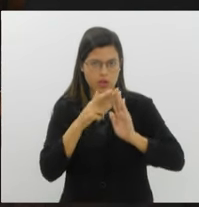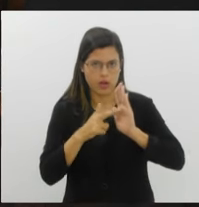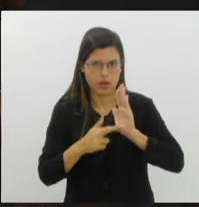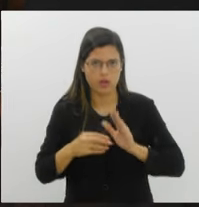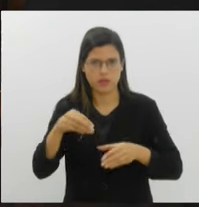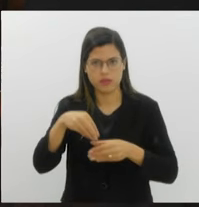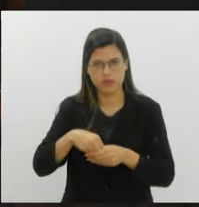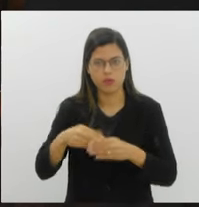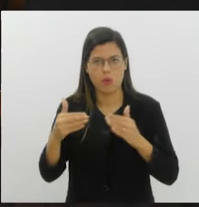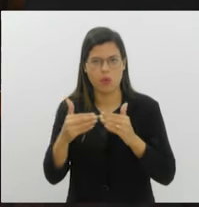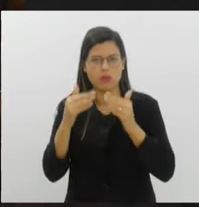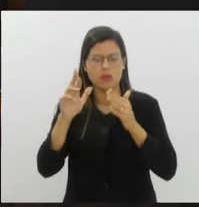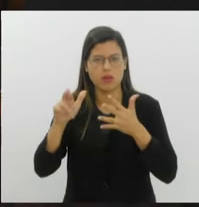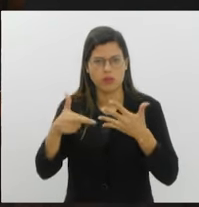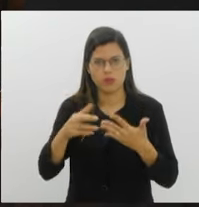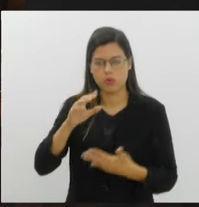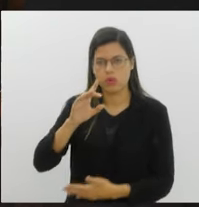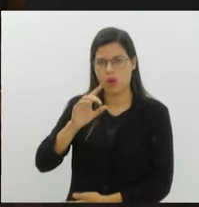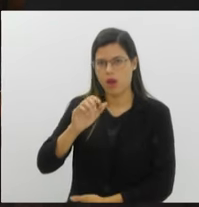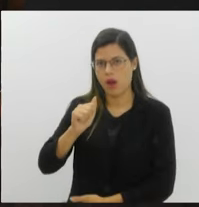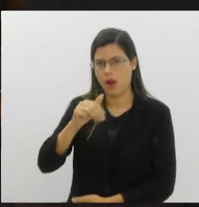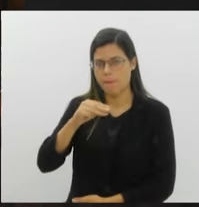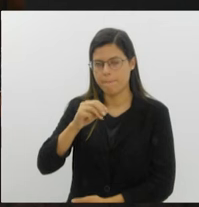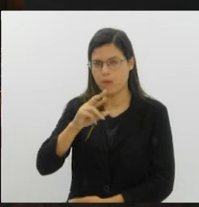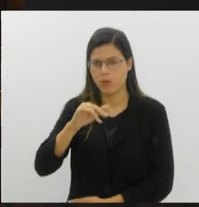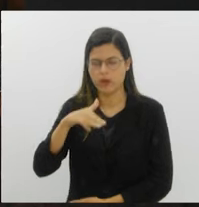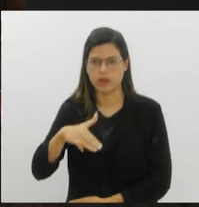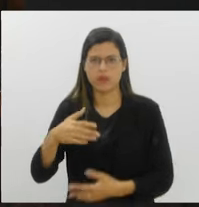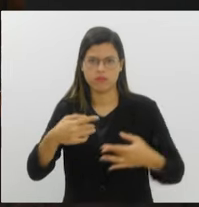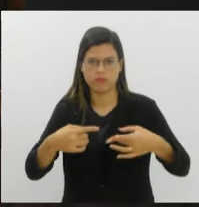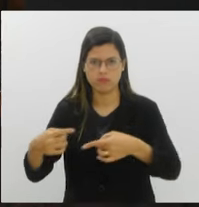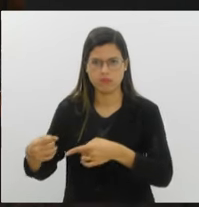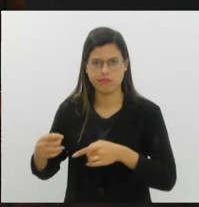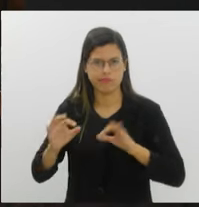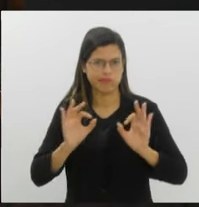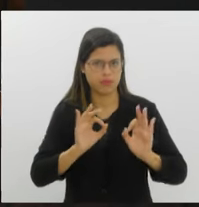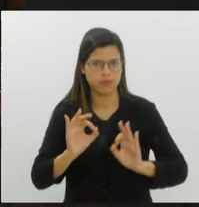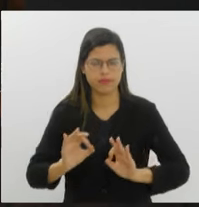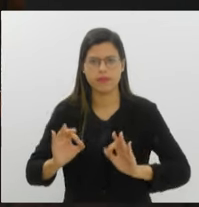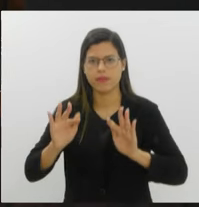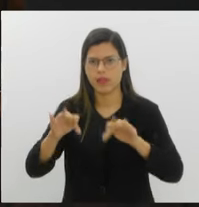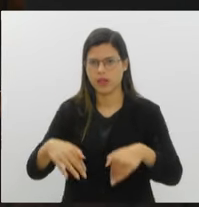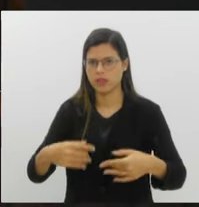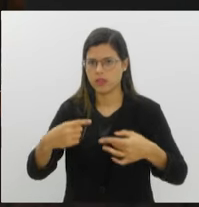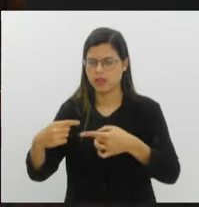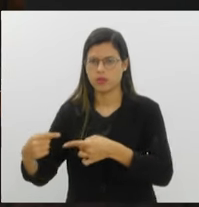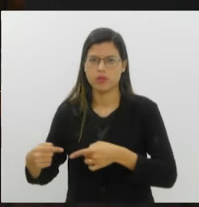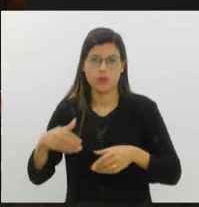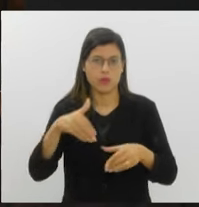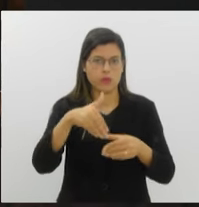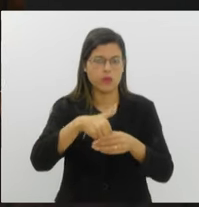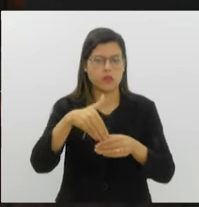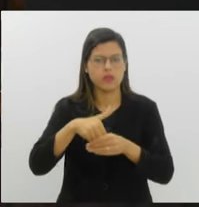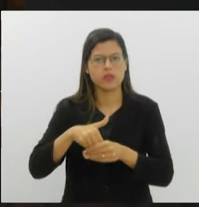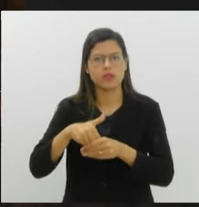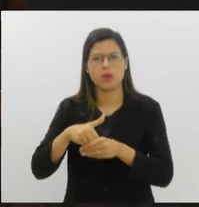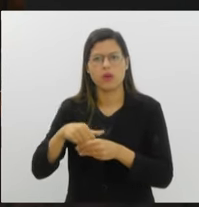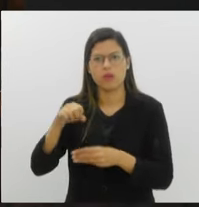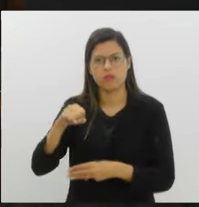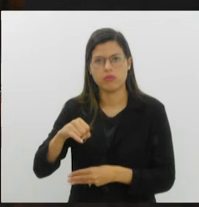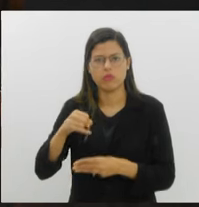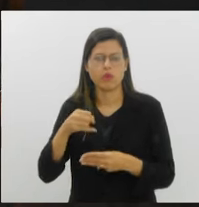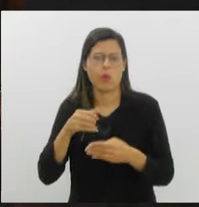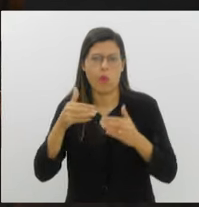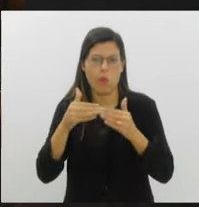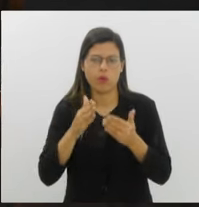favorável, relator, deputado Rodrigo Amorim. Em discussão, não havendo quem queira discutir, encerrada a discussão. Em votação, os senhores que aprovam, permaneçam